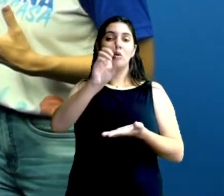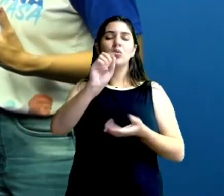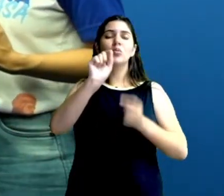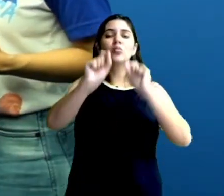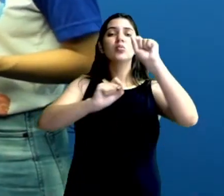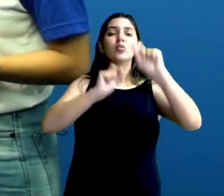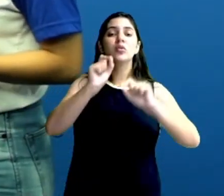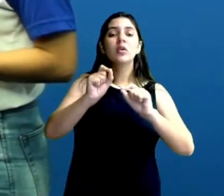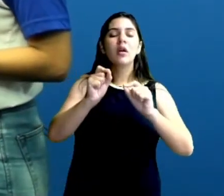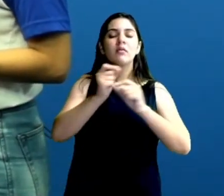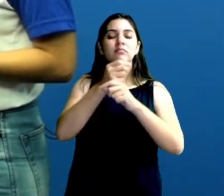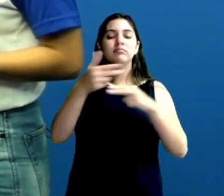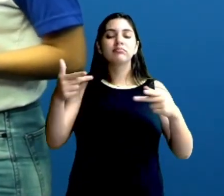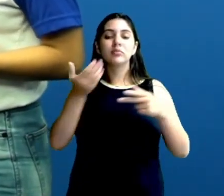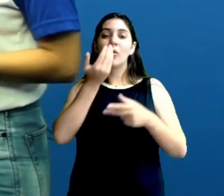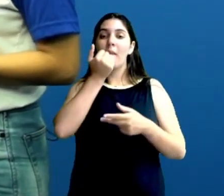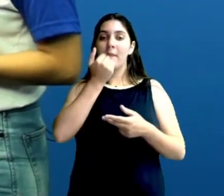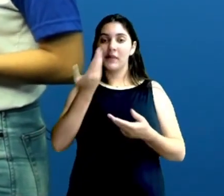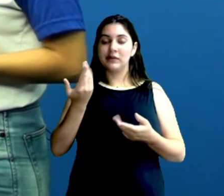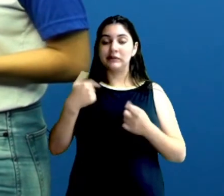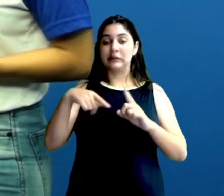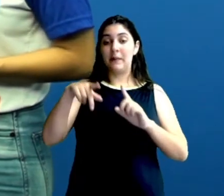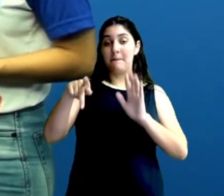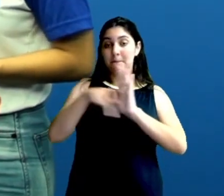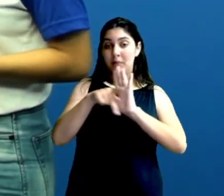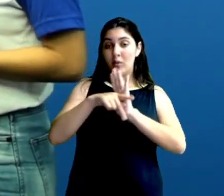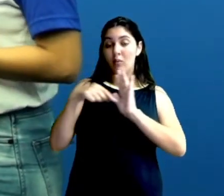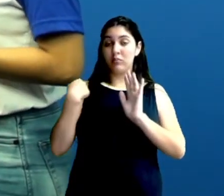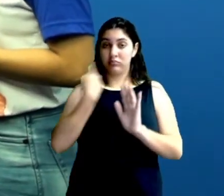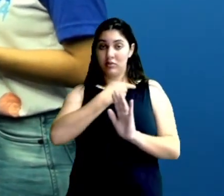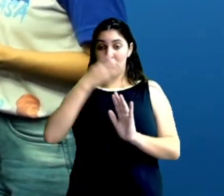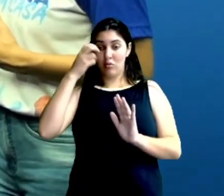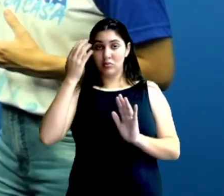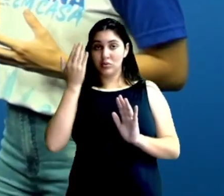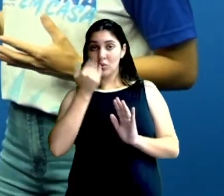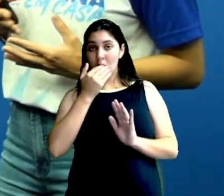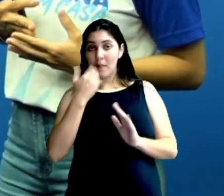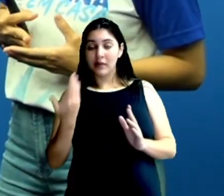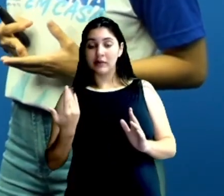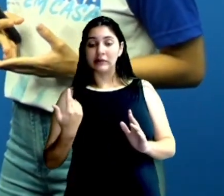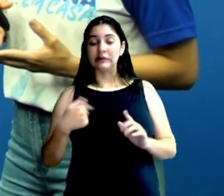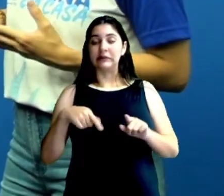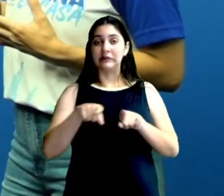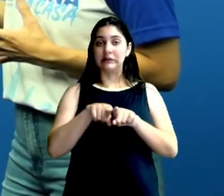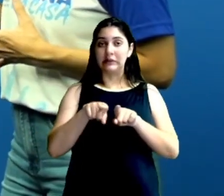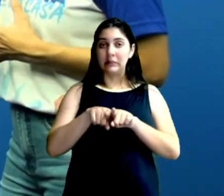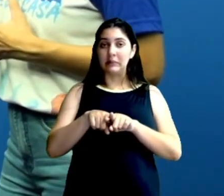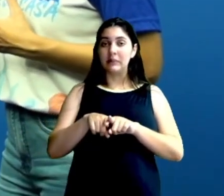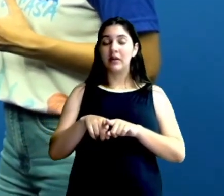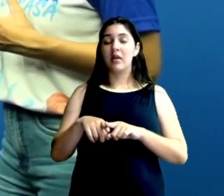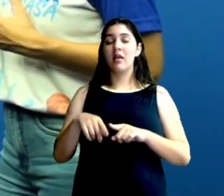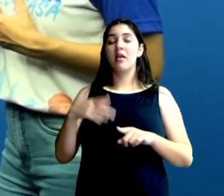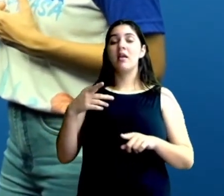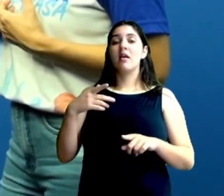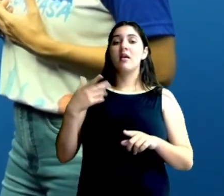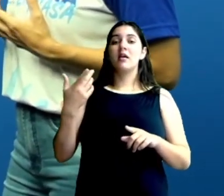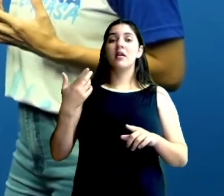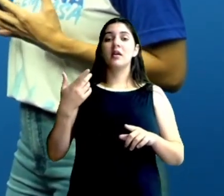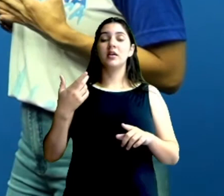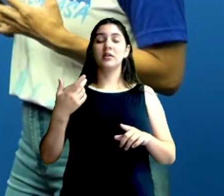bolo de rolo é um produto típico da nossa culinária. Ele é considerado, inclusive, patrimônio